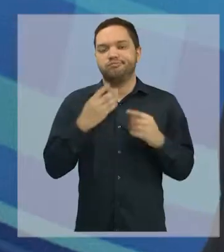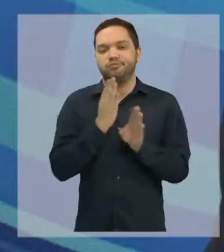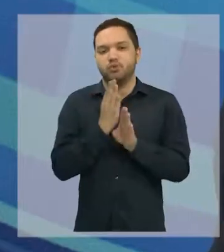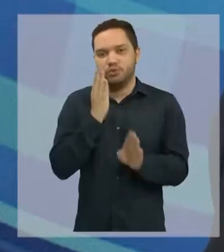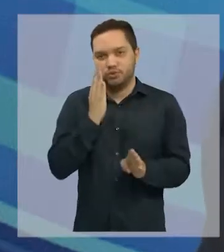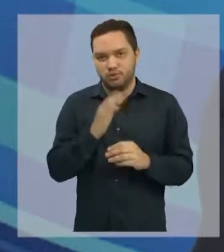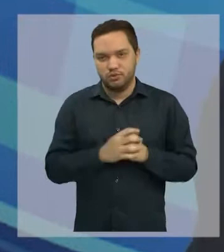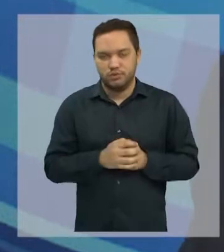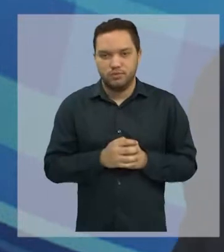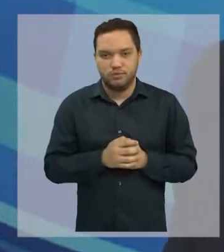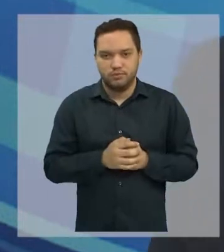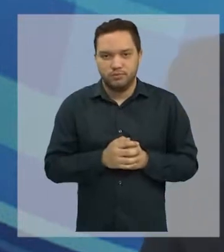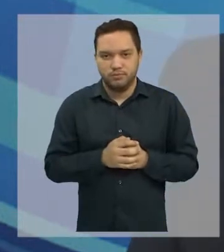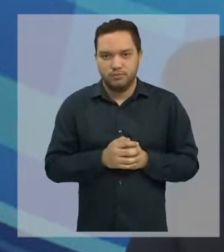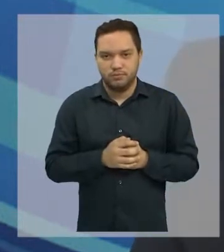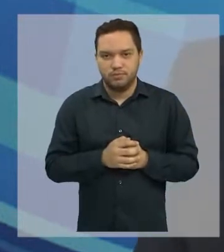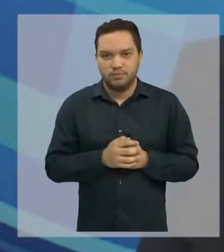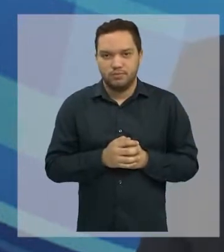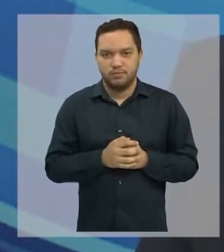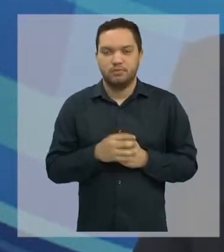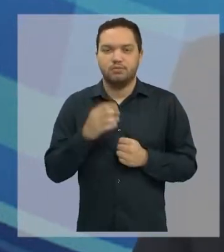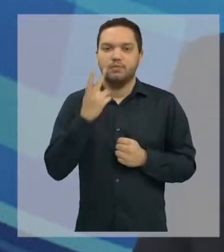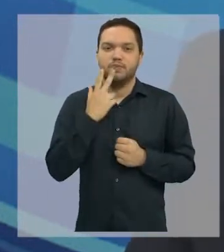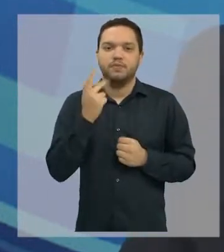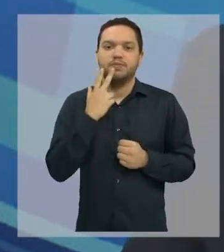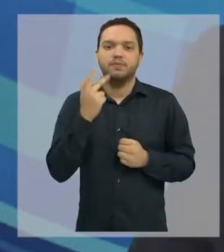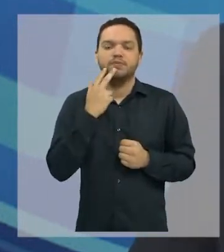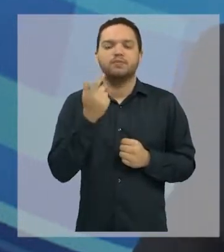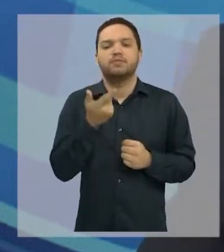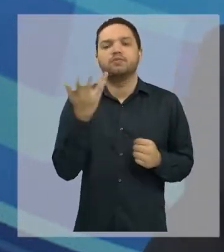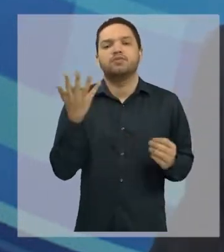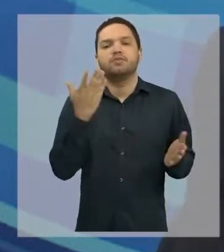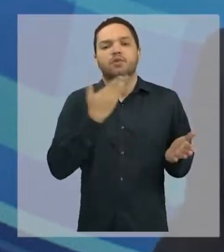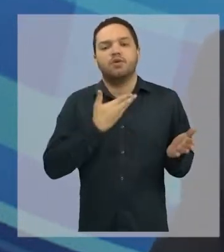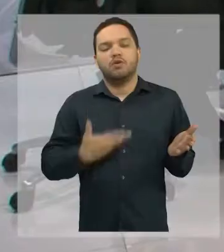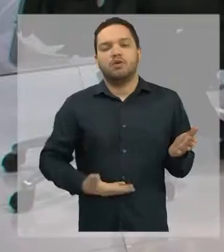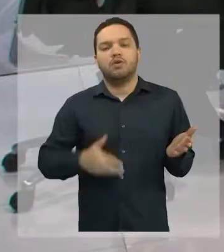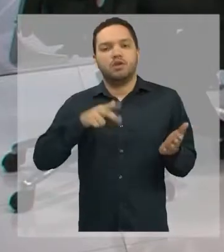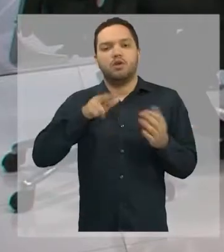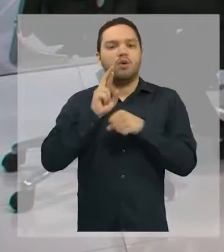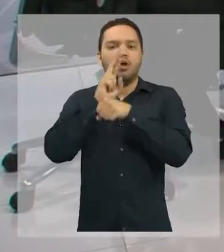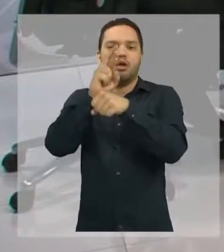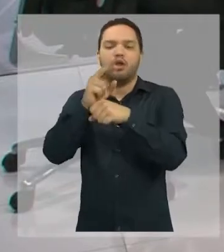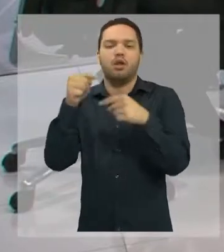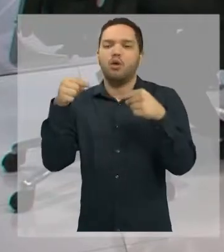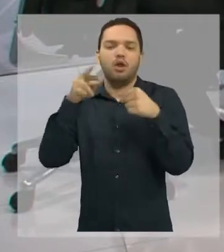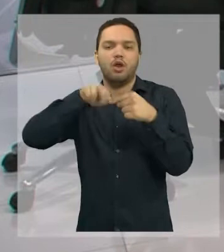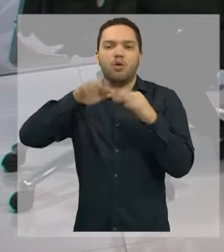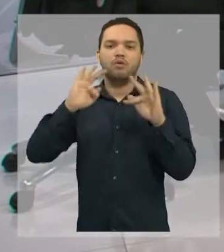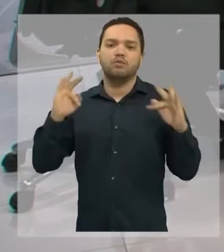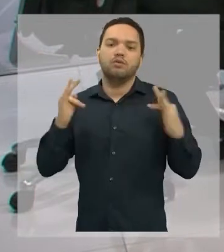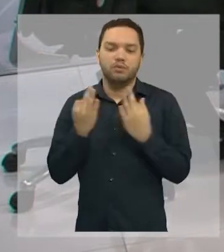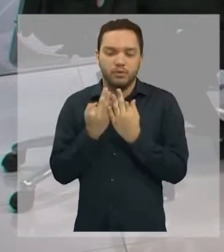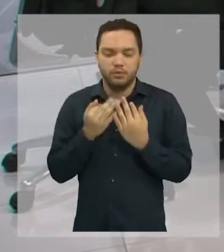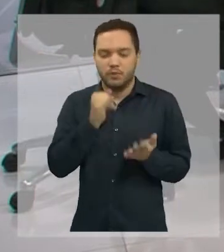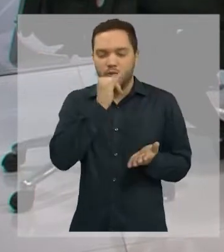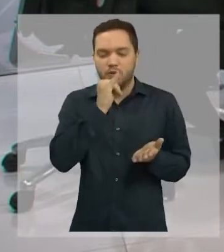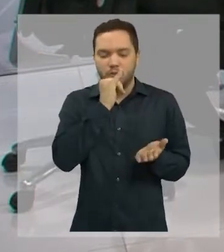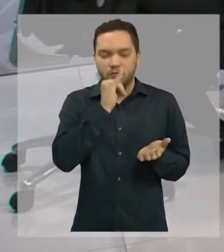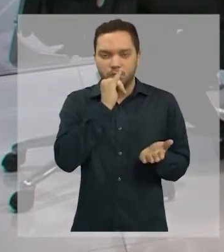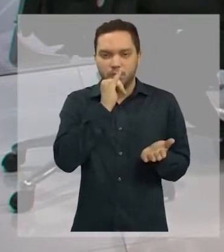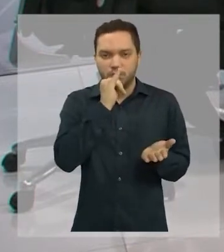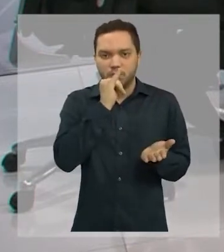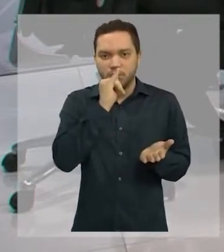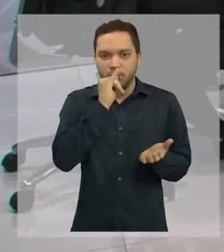alianças. Então a gente vê no Ceará vários governadores que não são representantes de oligarquia. Se você olhar,